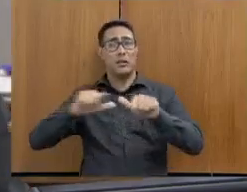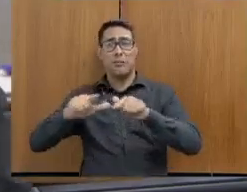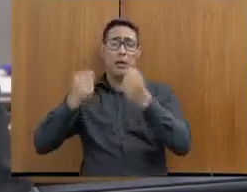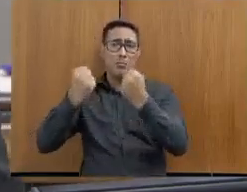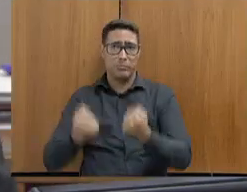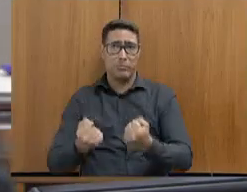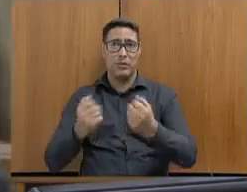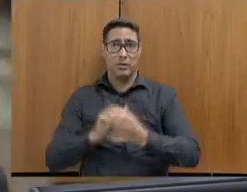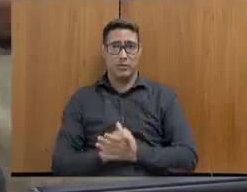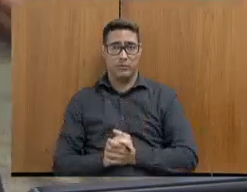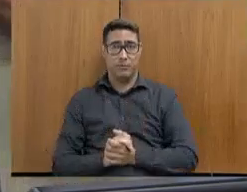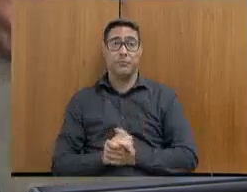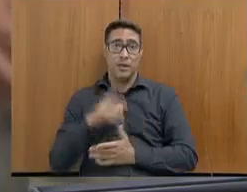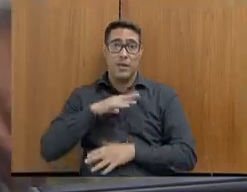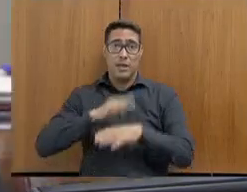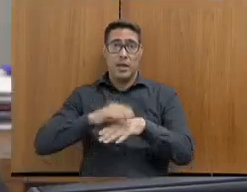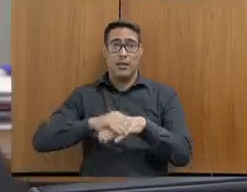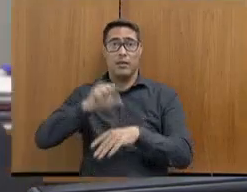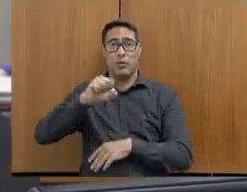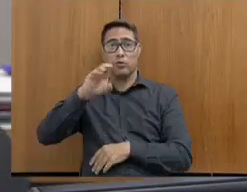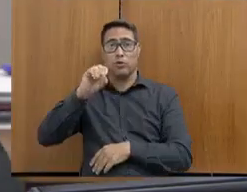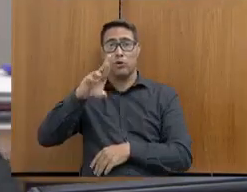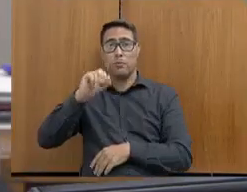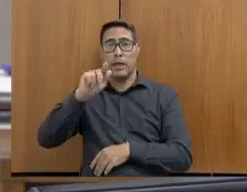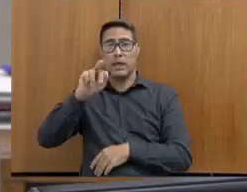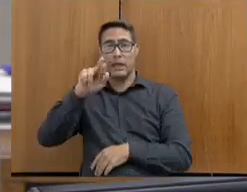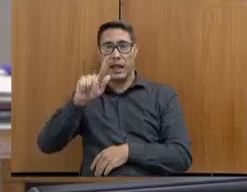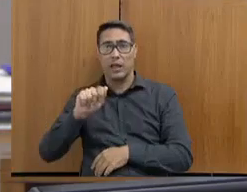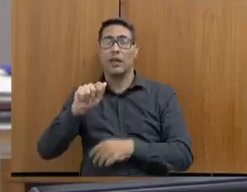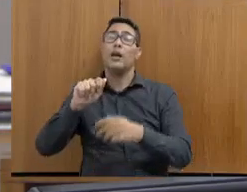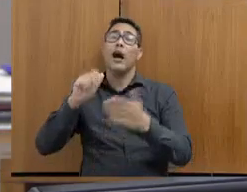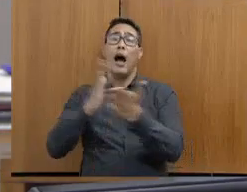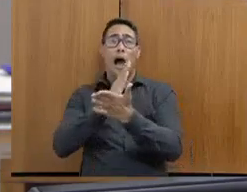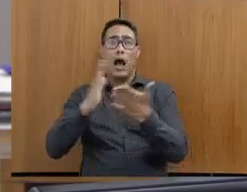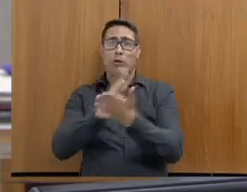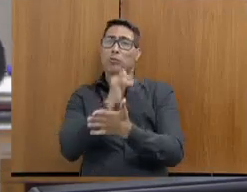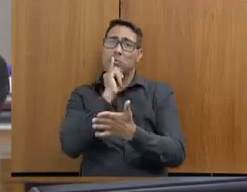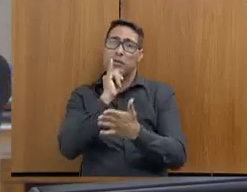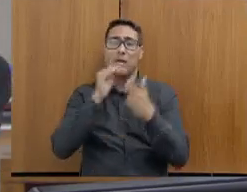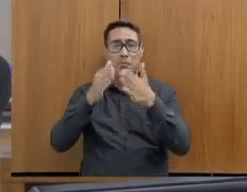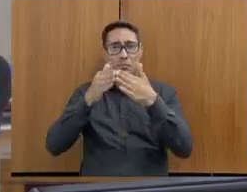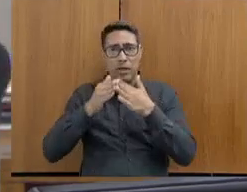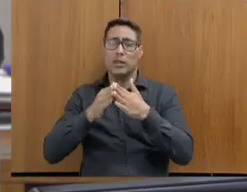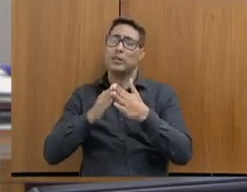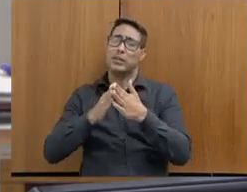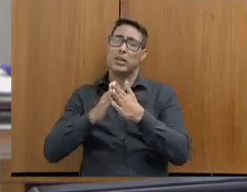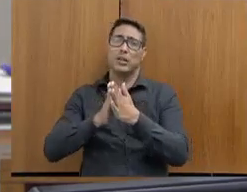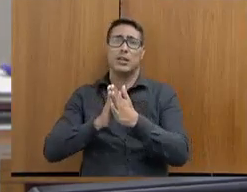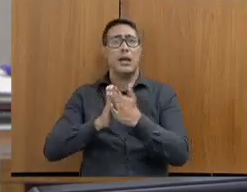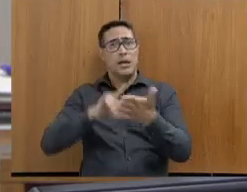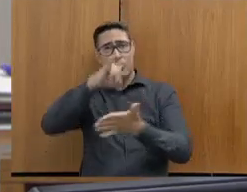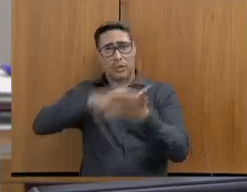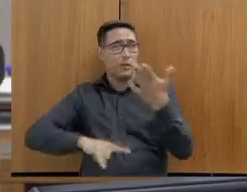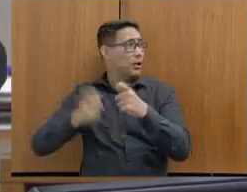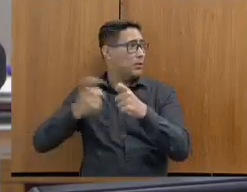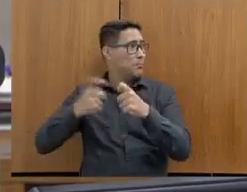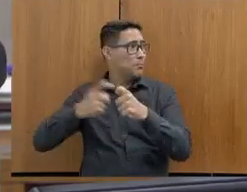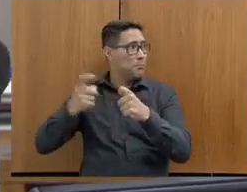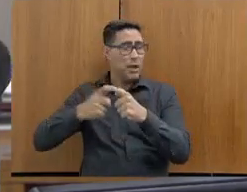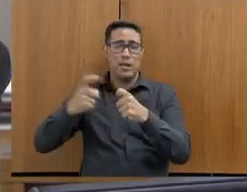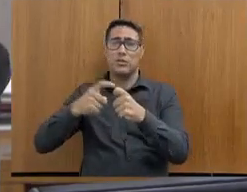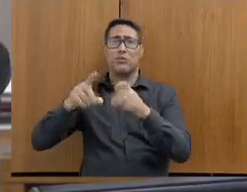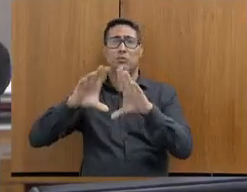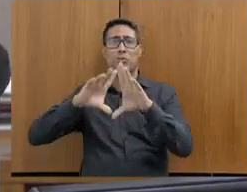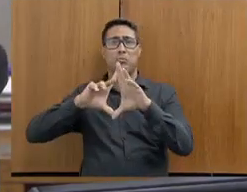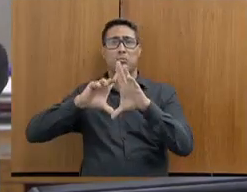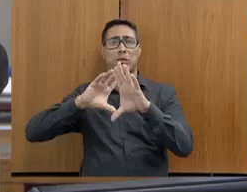essa sobrecarga tem levado a dispensa do trabalho licença médica só que a licença médica ela pode